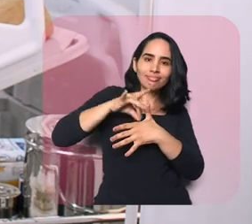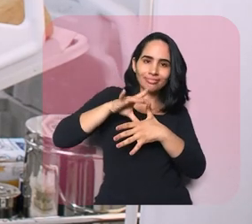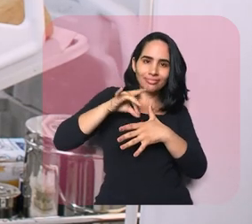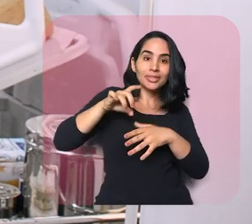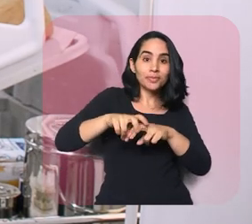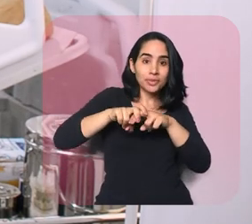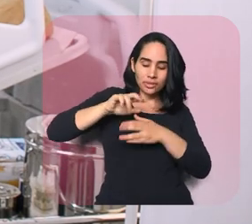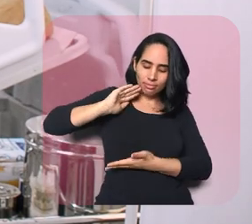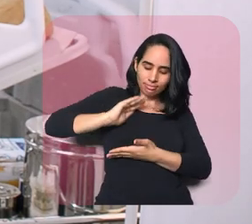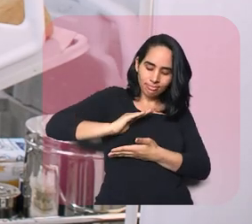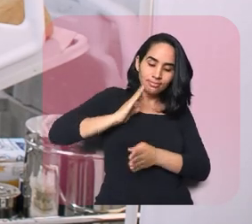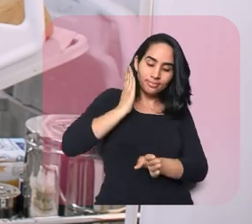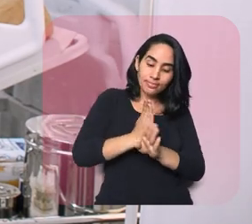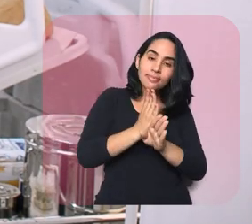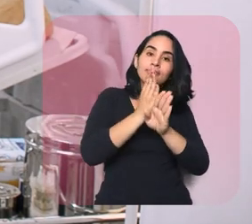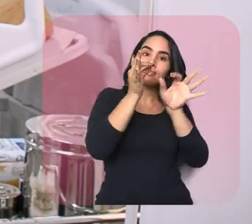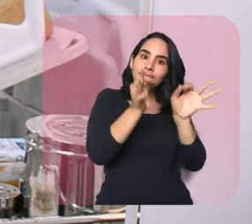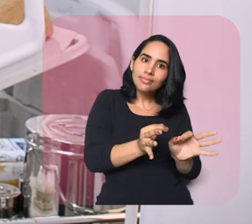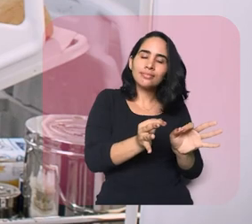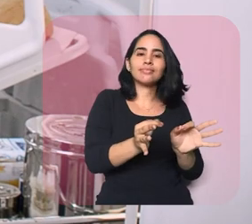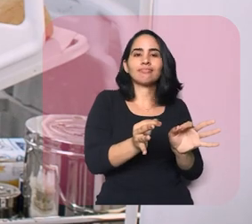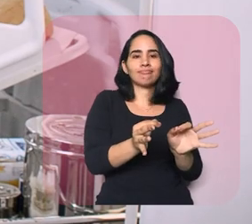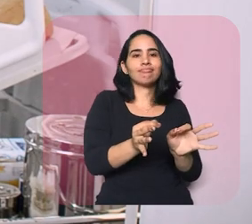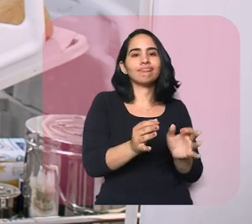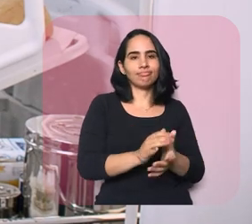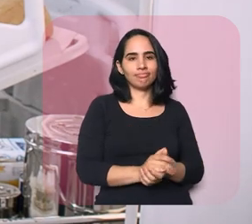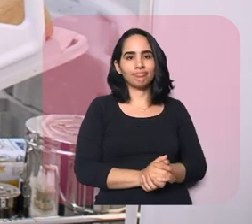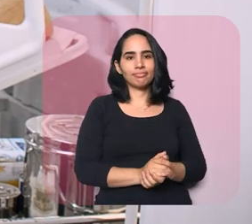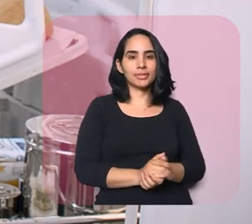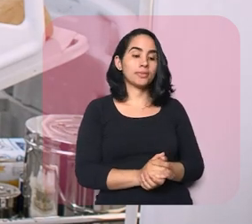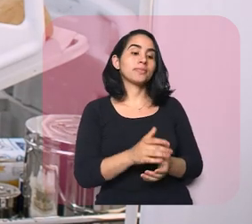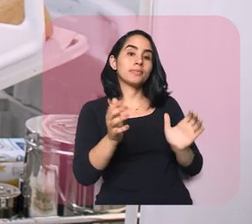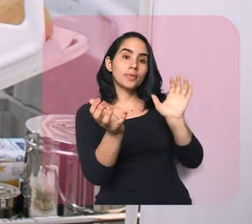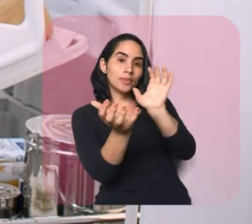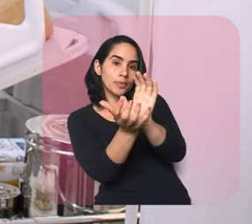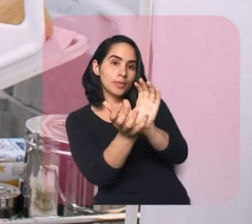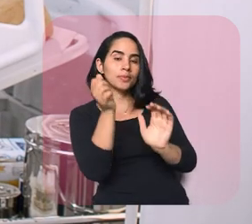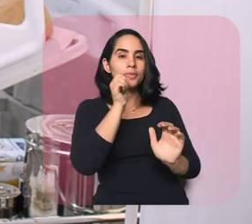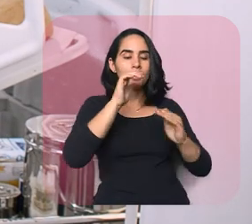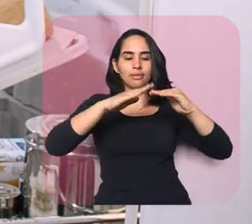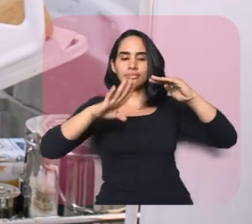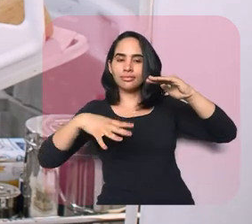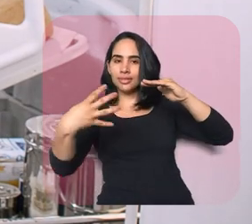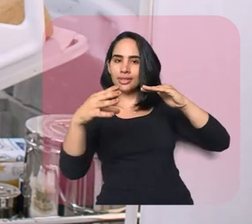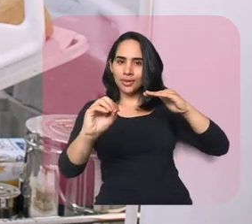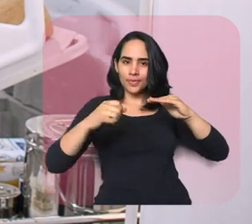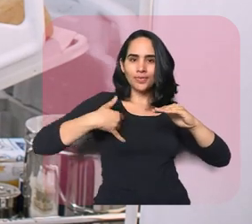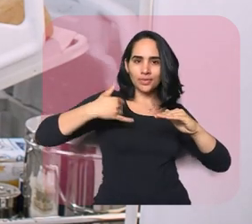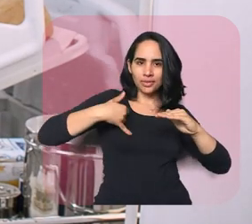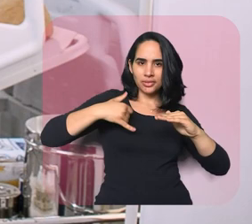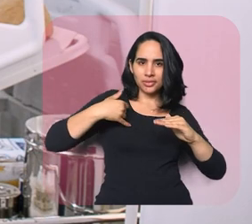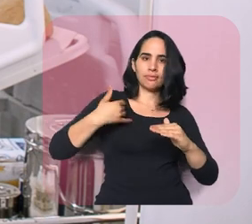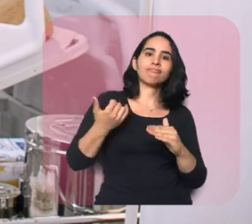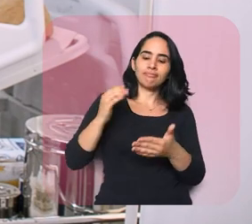isso, a mamografia, ela é mais precisa nessa faixa etária. Em mulheres abaixo de 40 anos, a